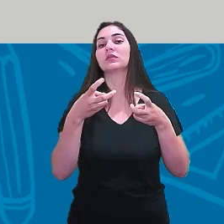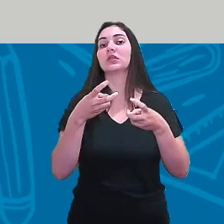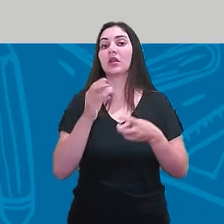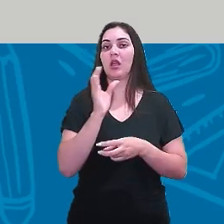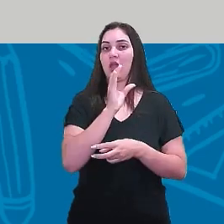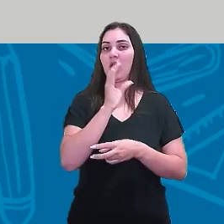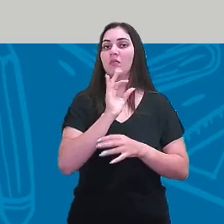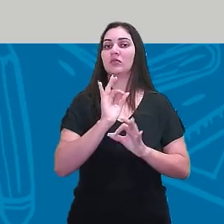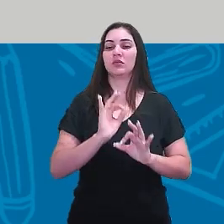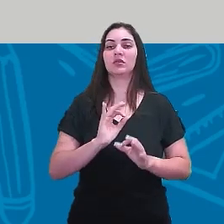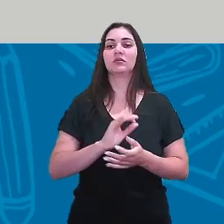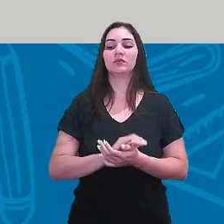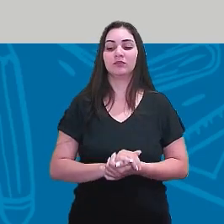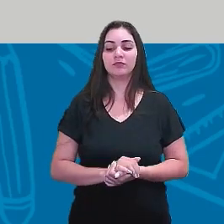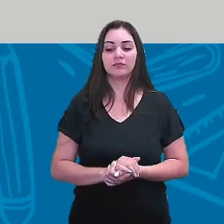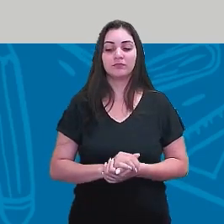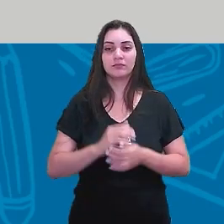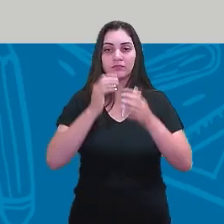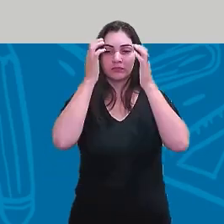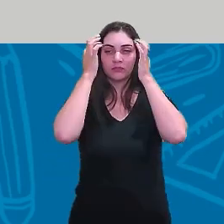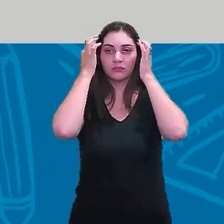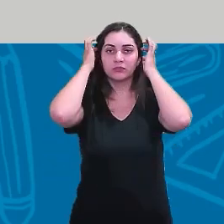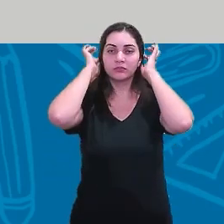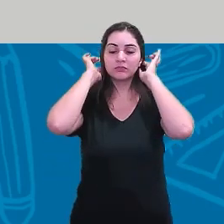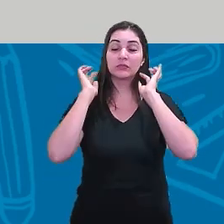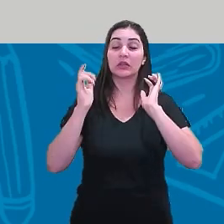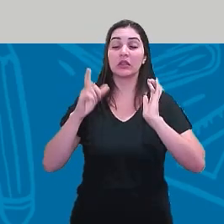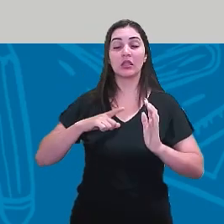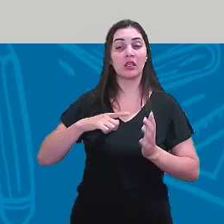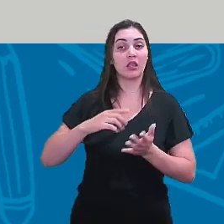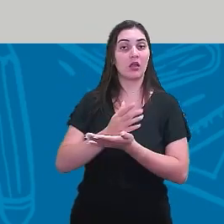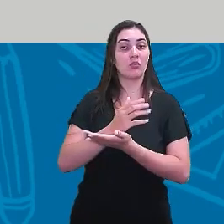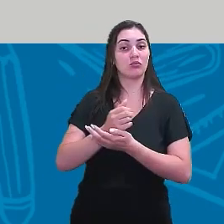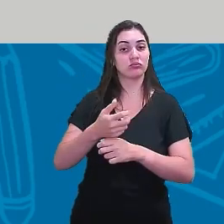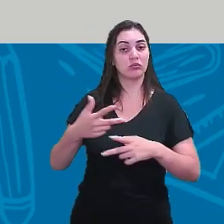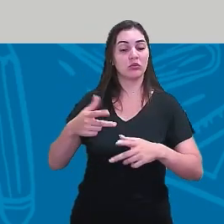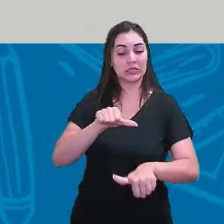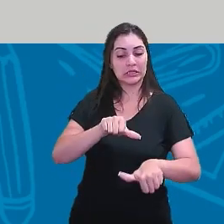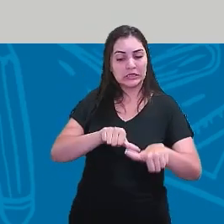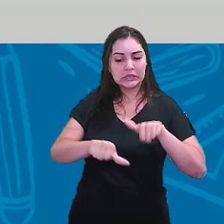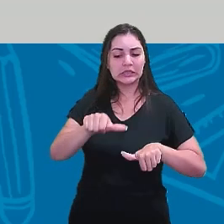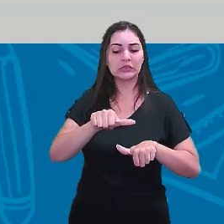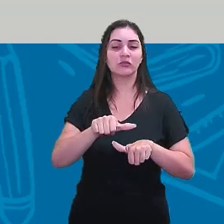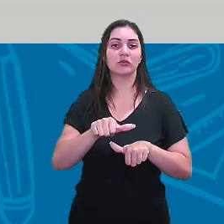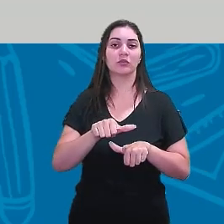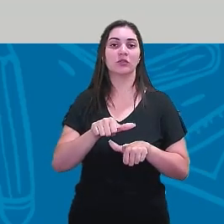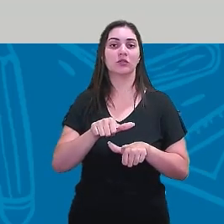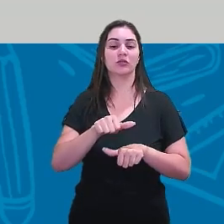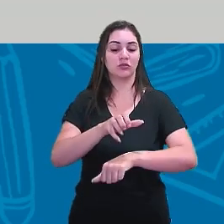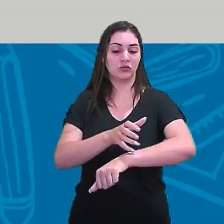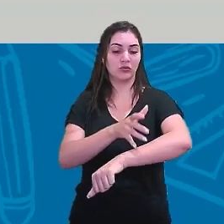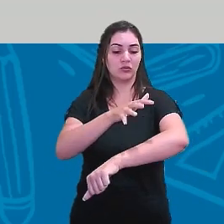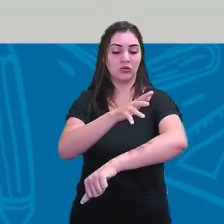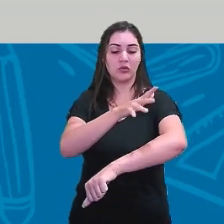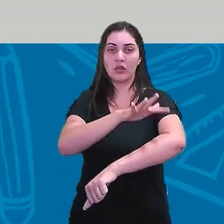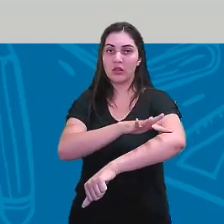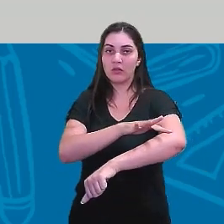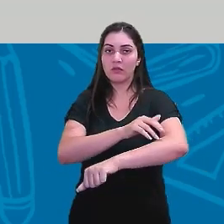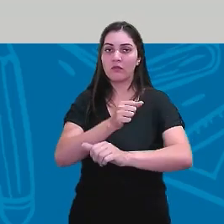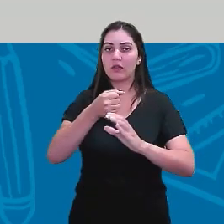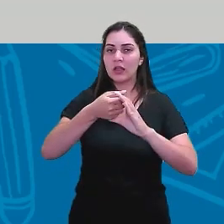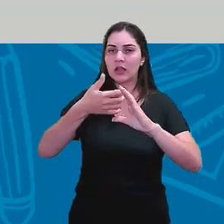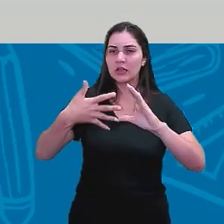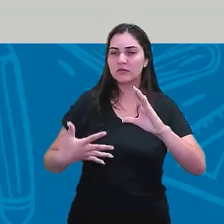imediato. Tá bom? Os agentes transformadores do relevo são classificados conforme a origem de suas